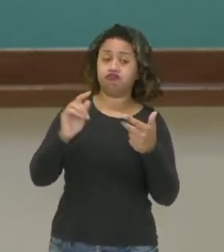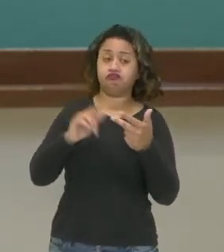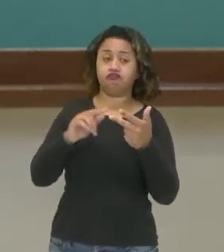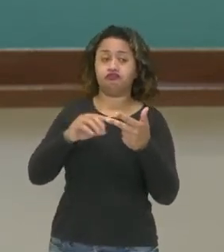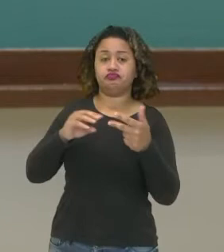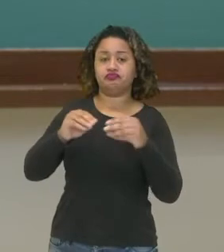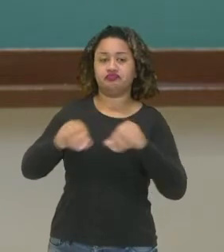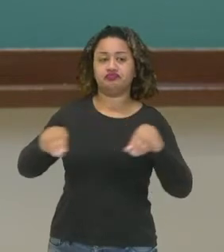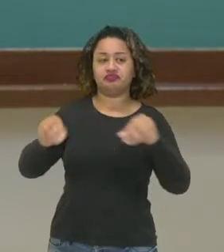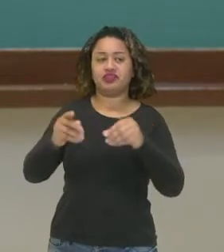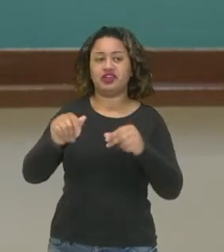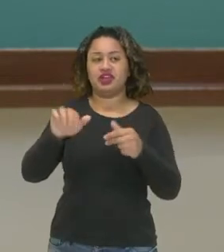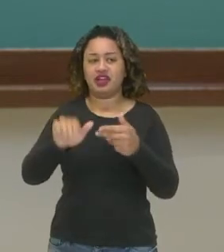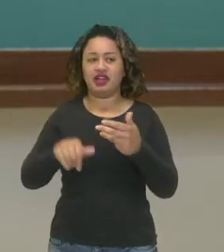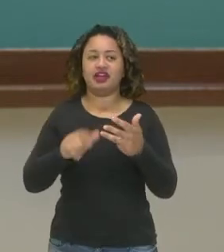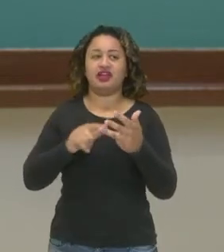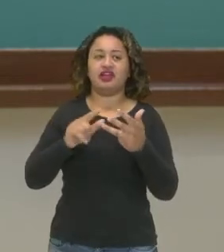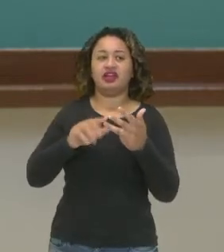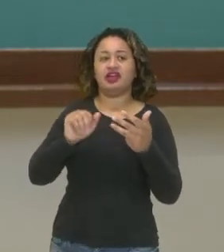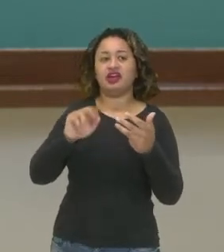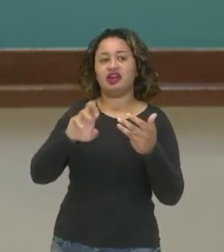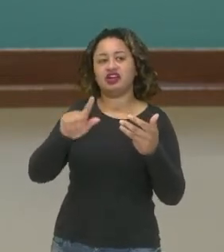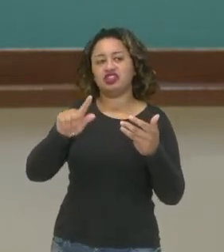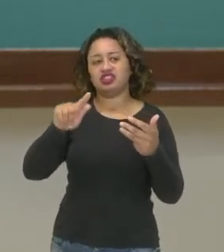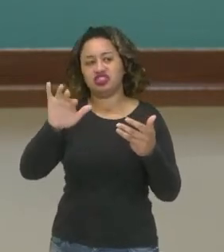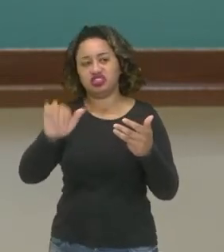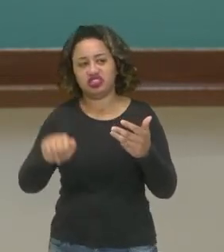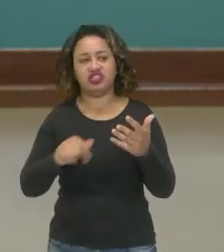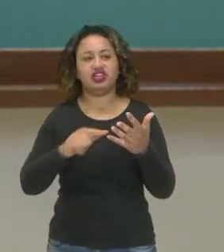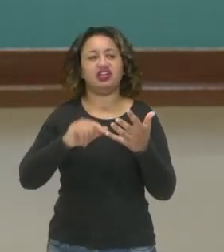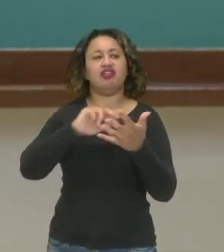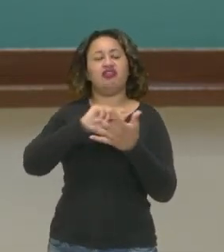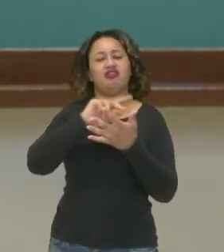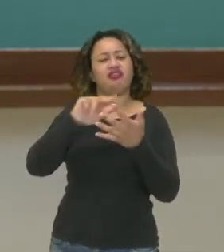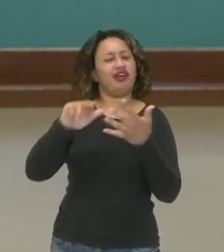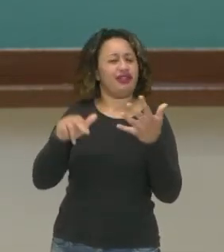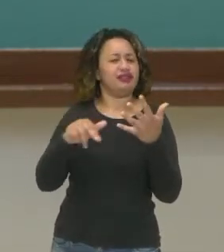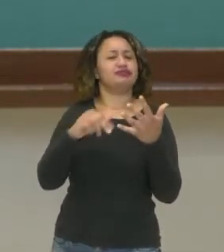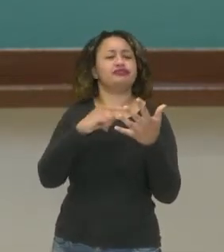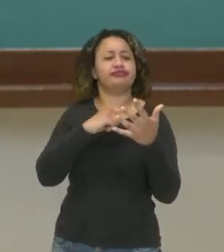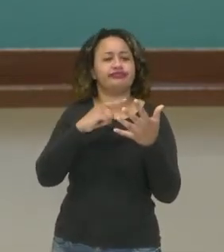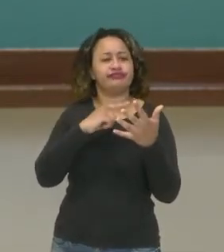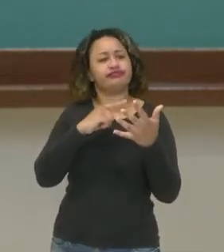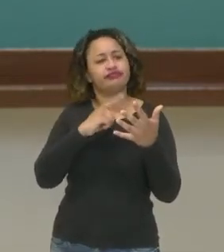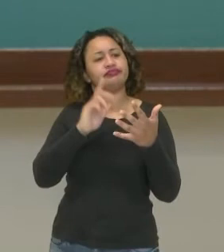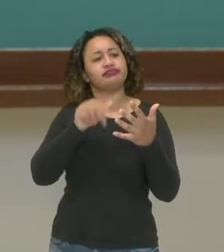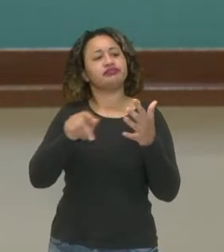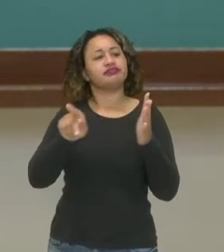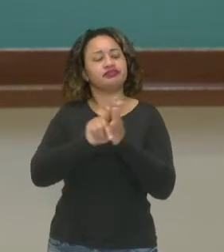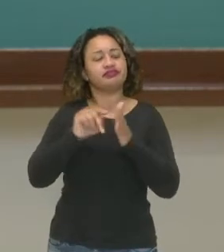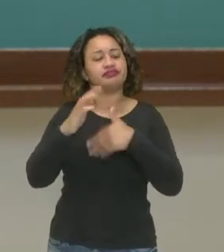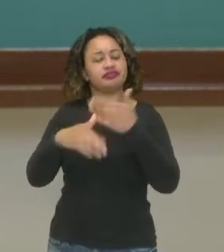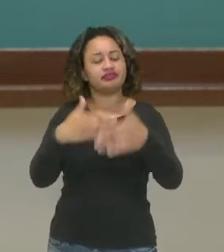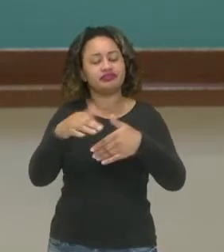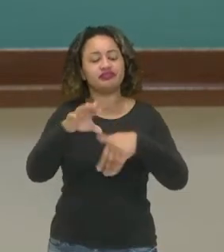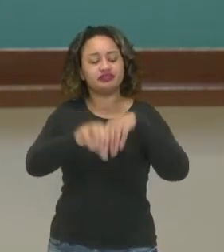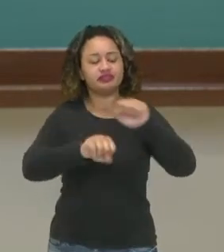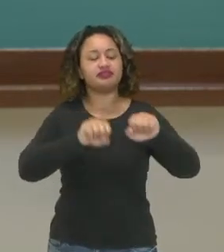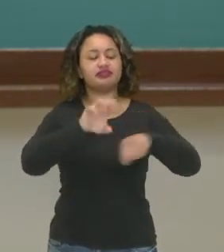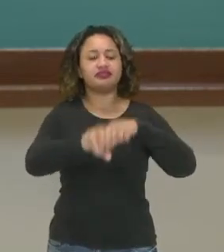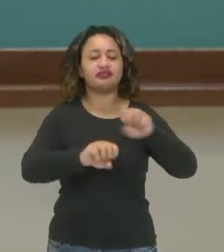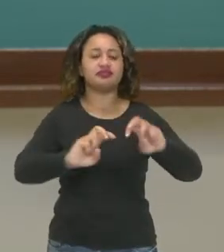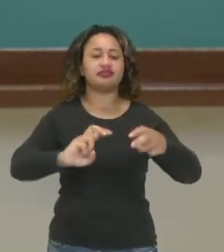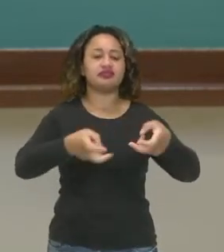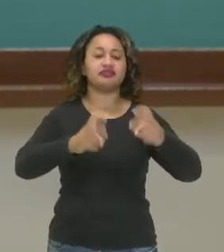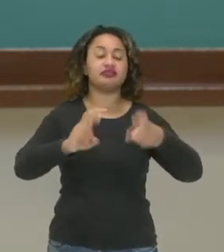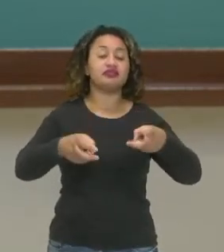Areia, argila, o calcário, enfim, essa faz parte de processos extrativistas dentro